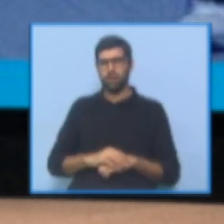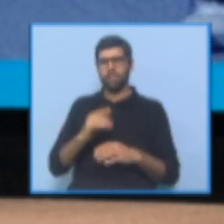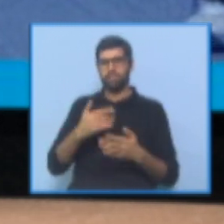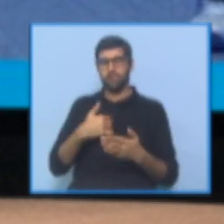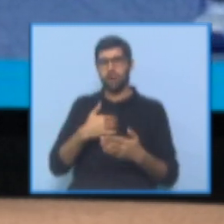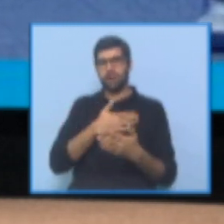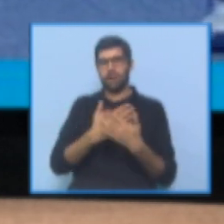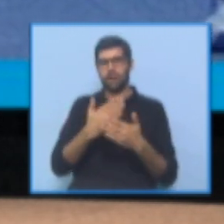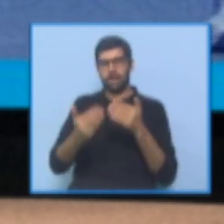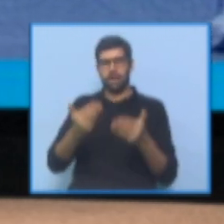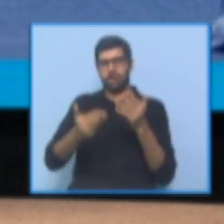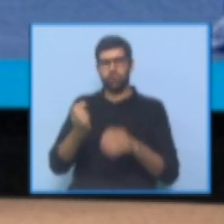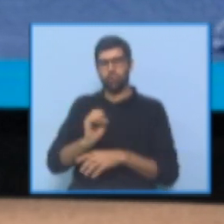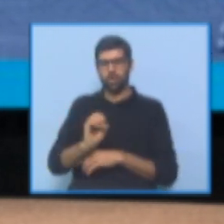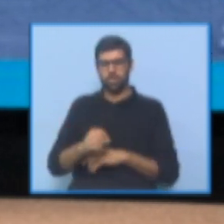tiveram o tal equilíbrio